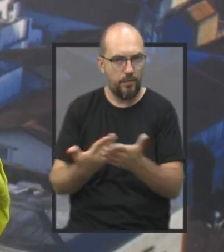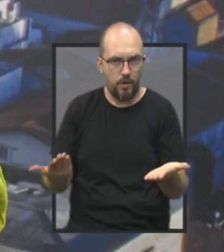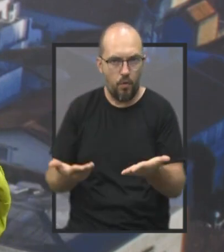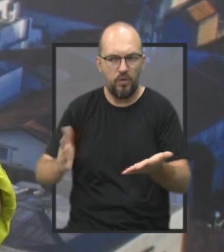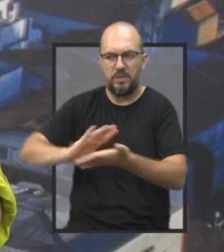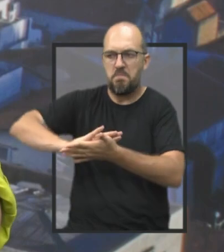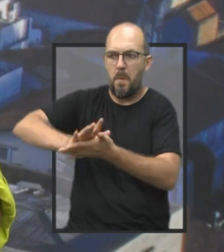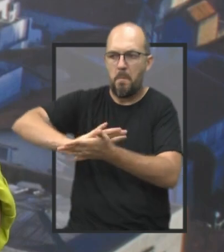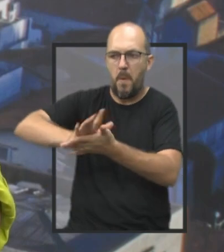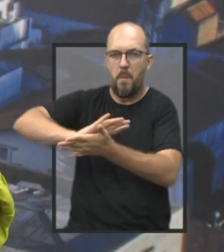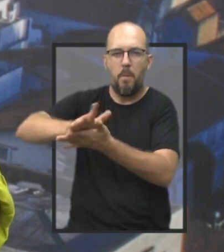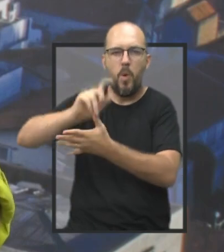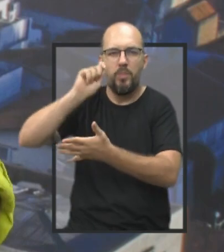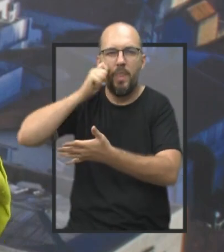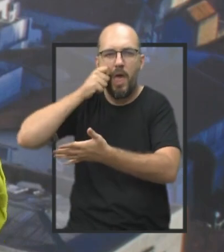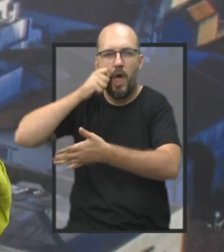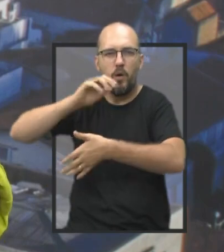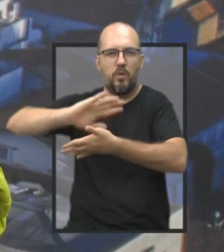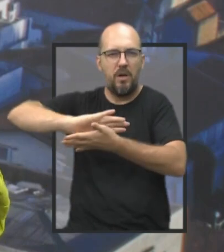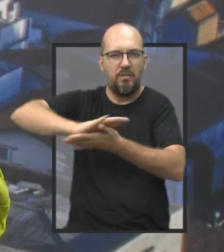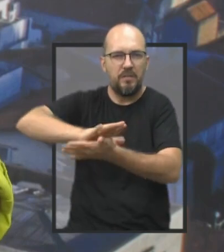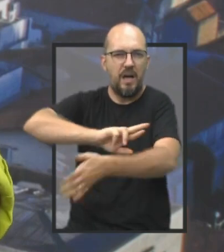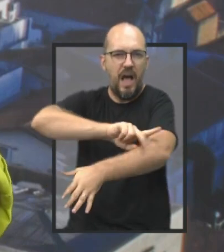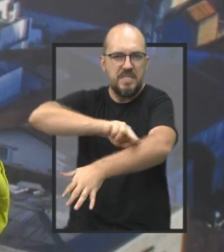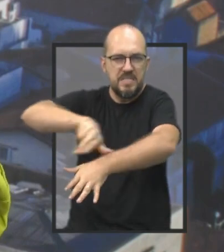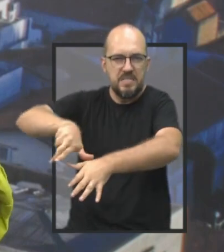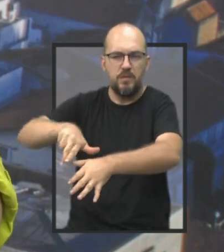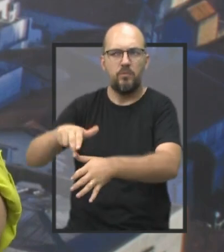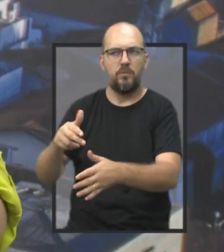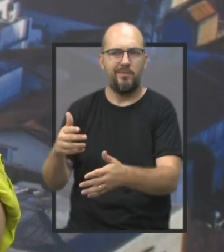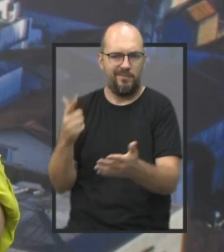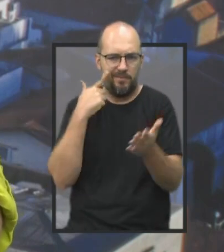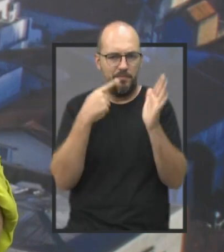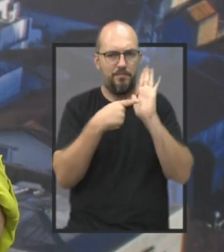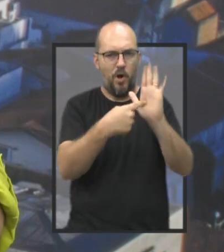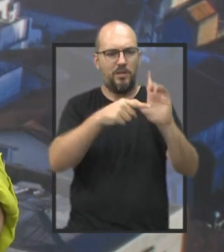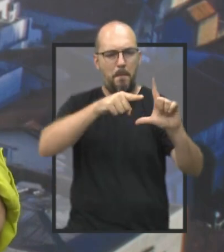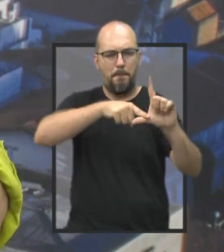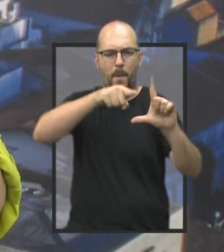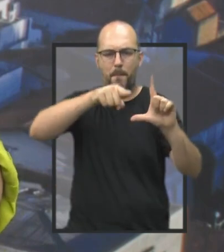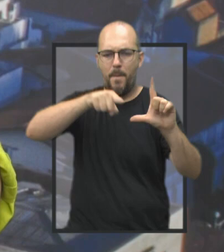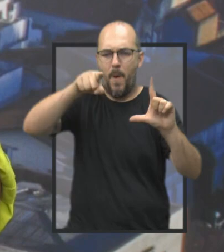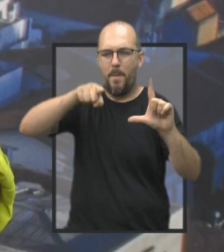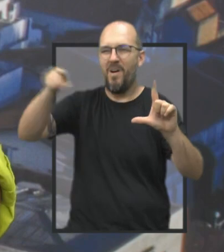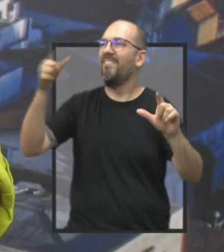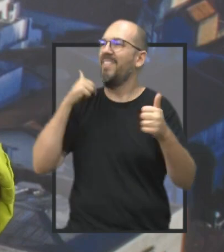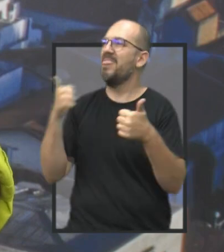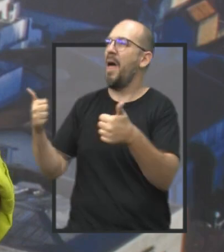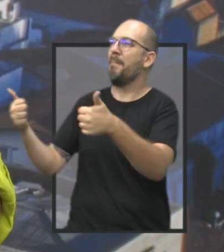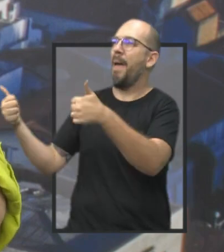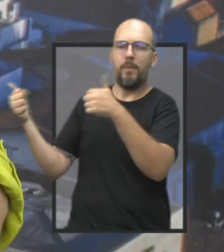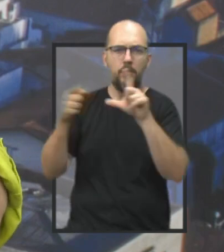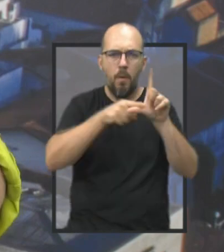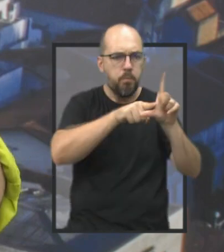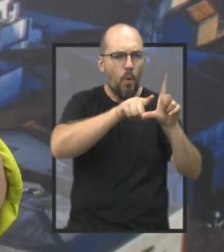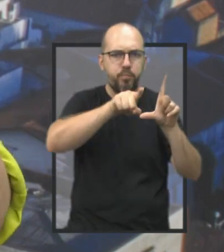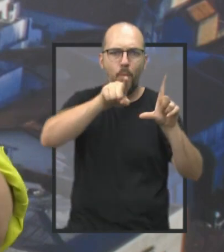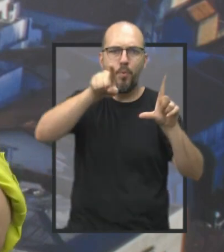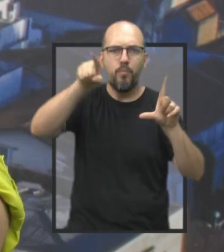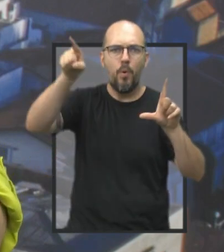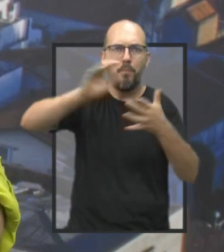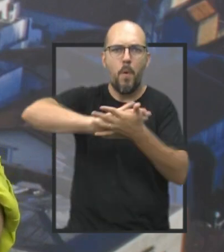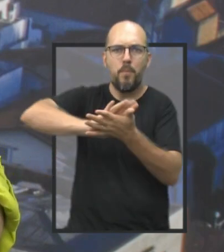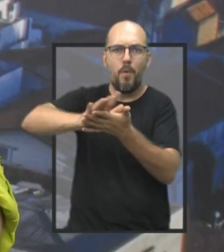nosso país. Os números falam por si, né? Não adianta a gente querer mascarar essa realidade. As questões todas ligadas à